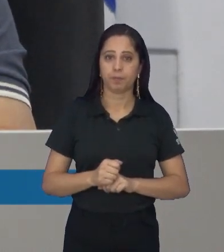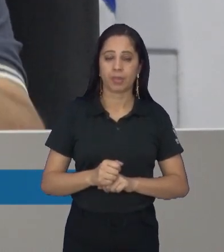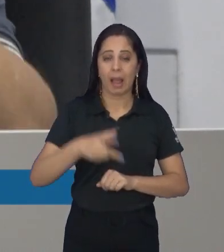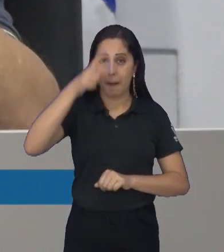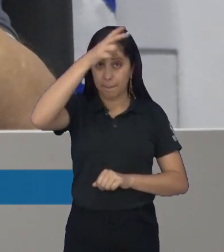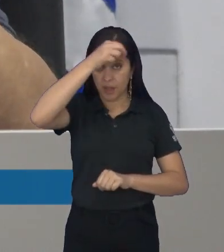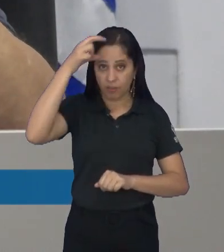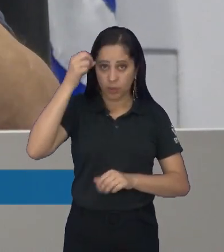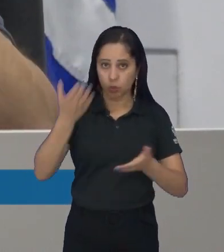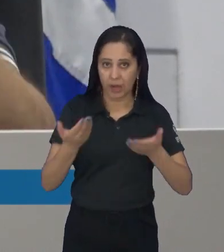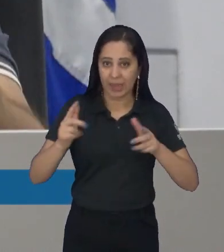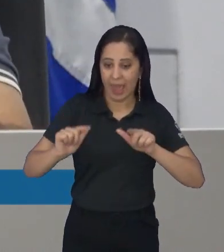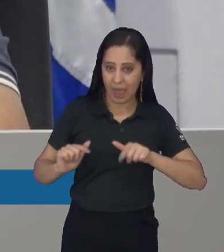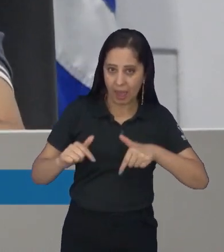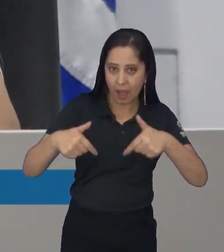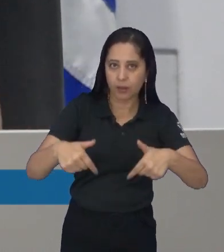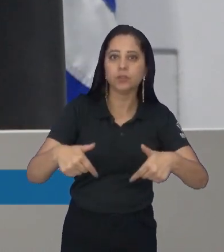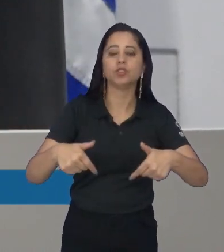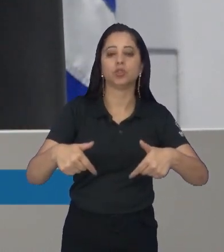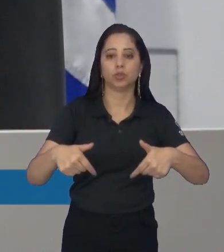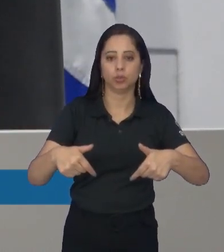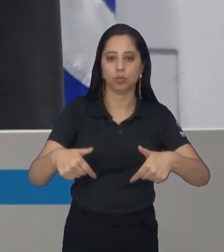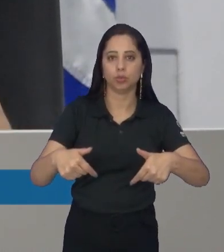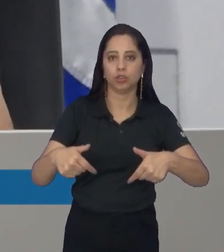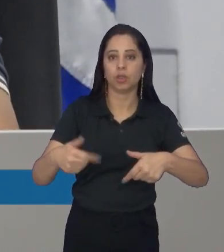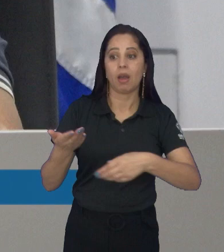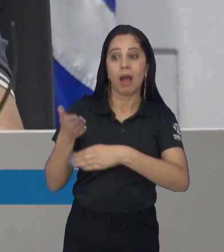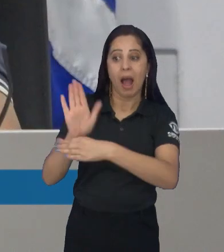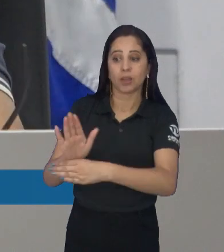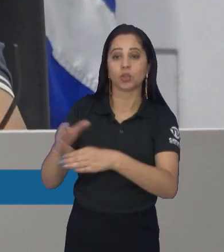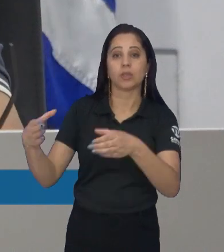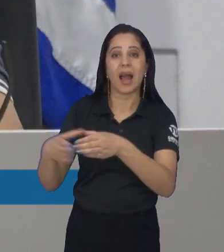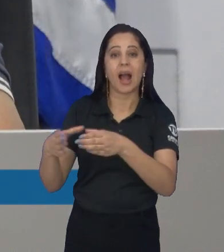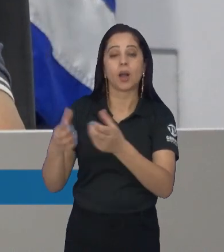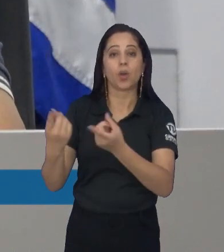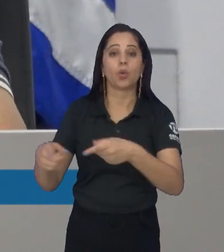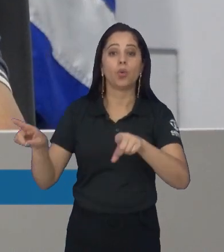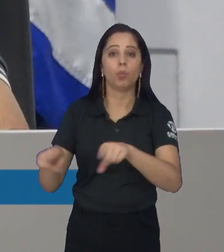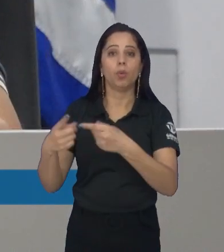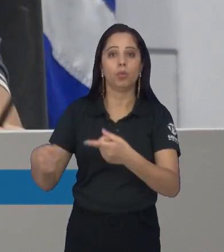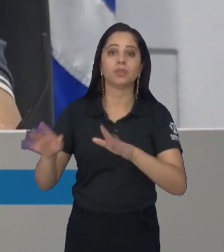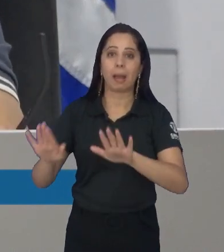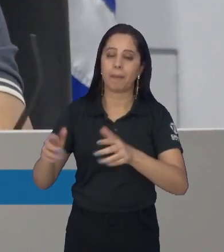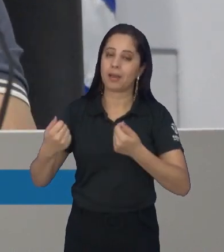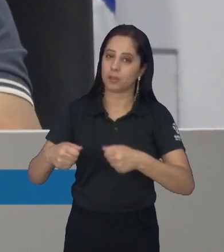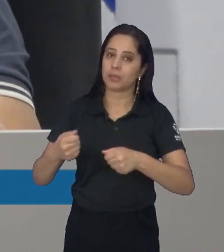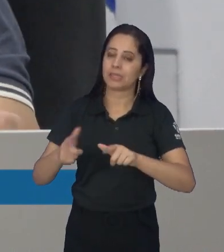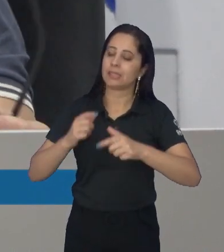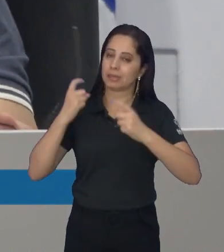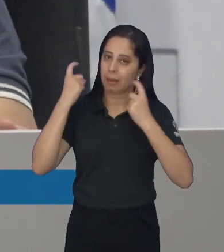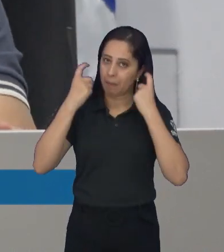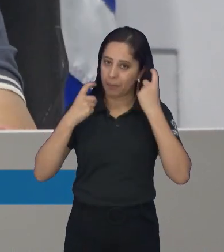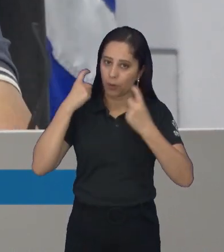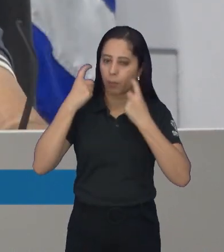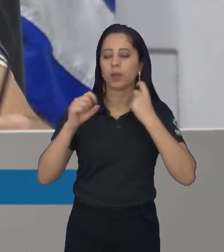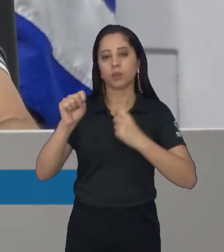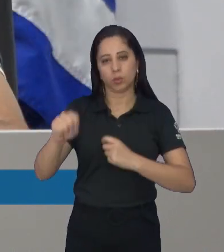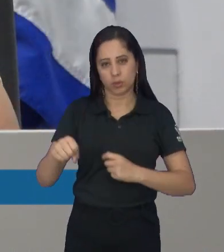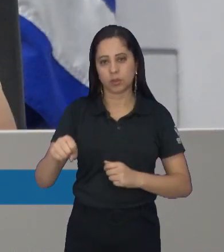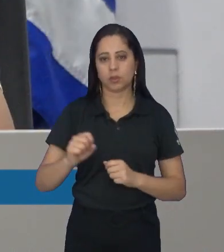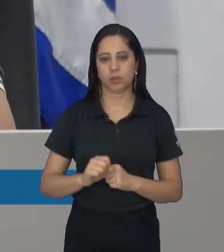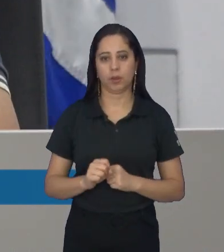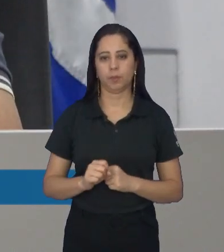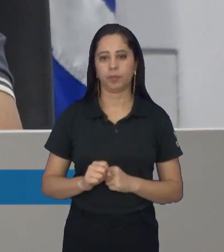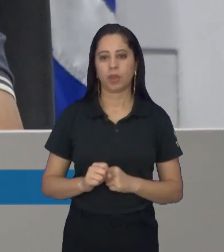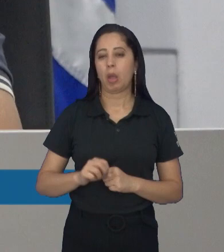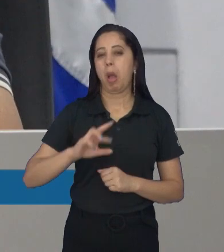a prefeitura está propondo para atender um segmento que é um segmento dos músicos Mas qual é a vida cautela em relação à legislação nada muda no sentido não